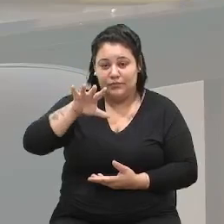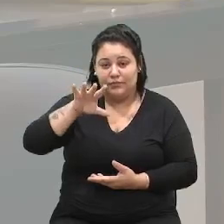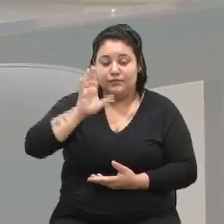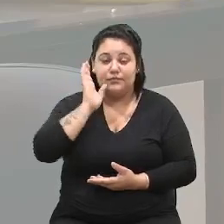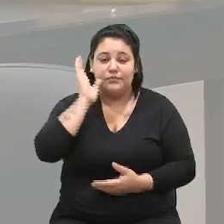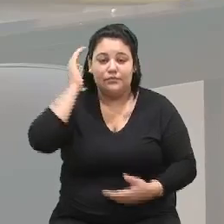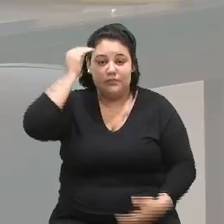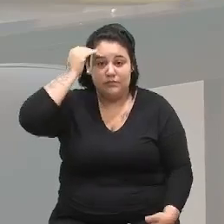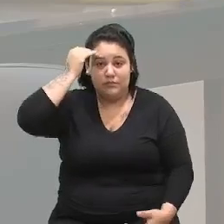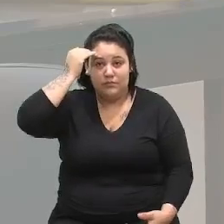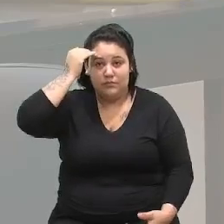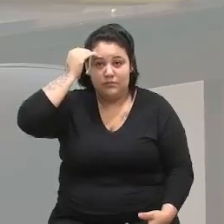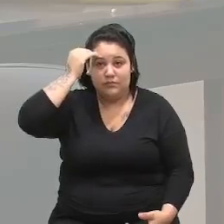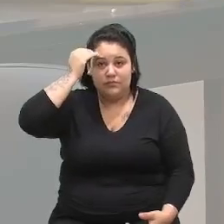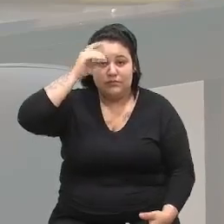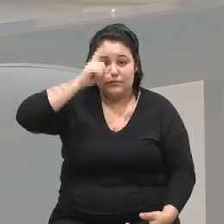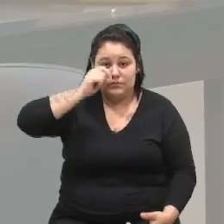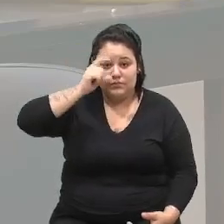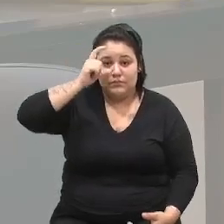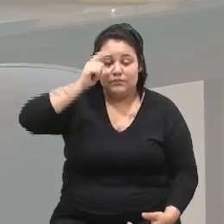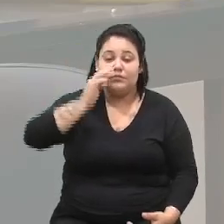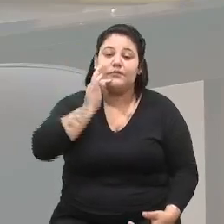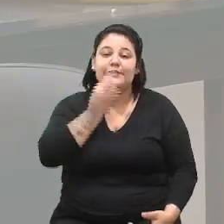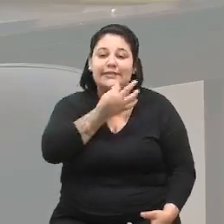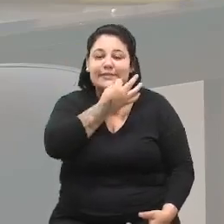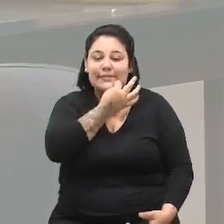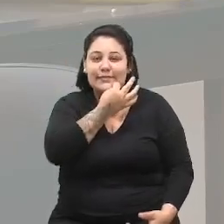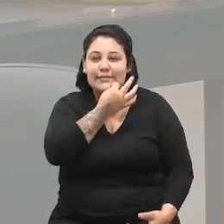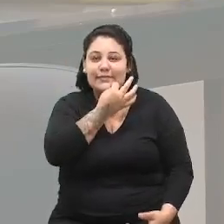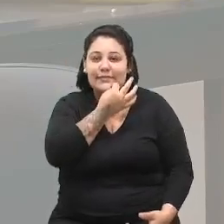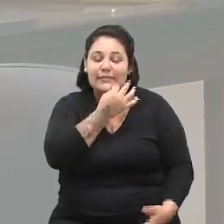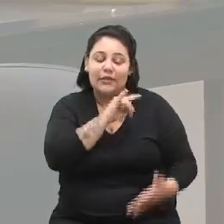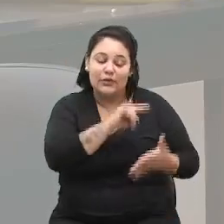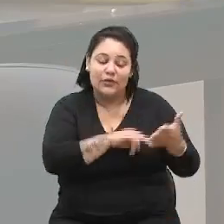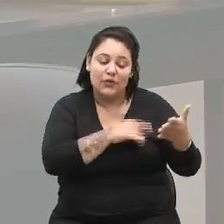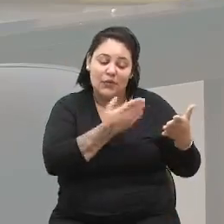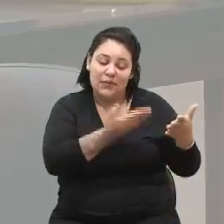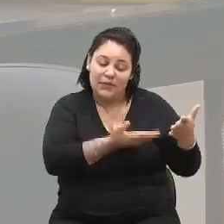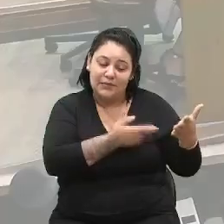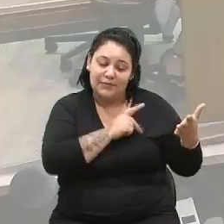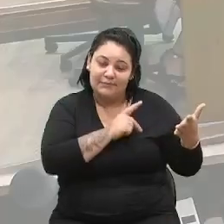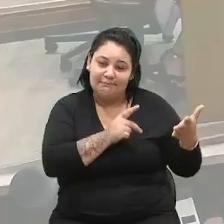Felipe Guilhermaia, Maurício Scalco e Tatiane Friis. Este é o parecer, senhora presidente.